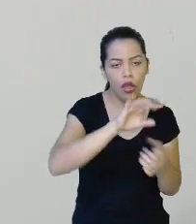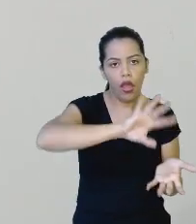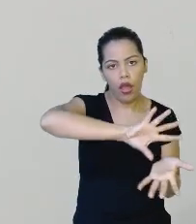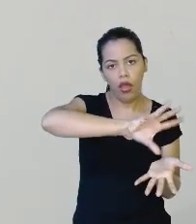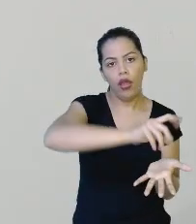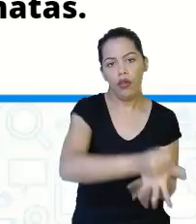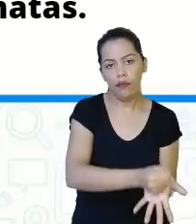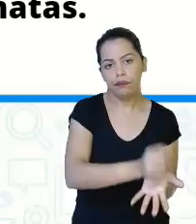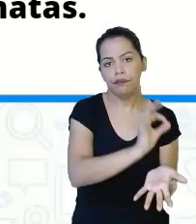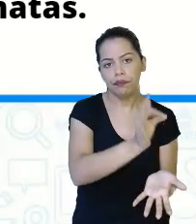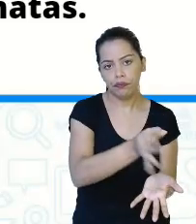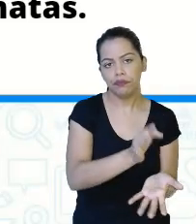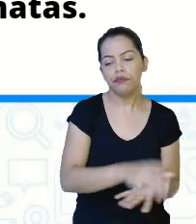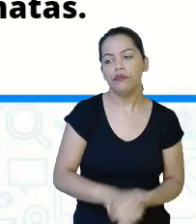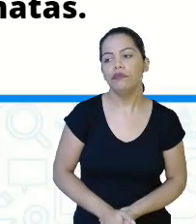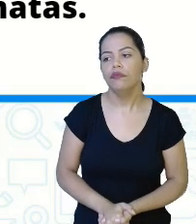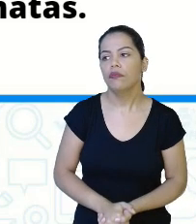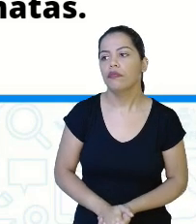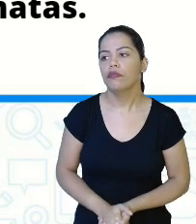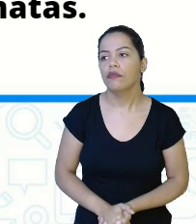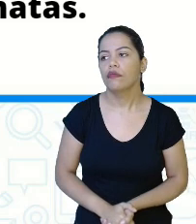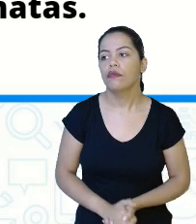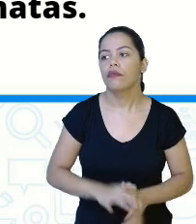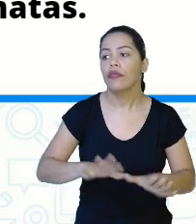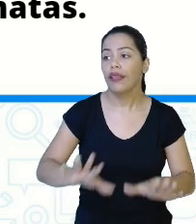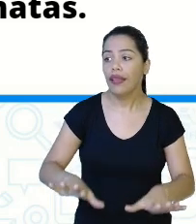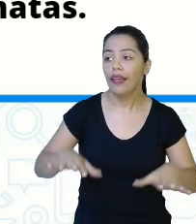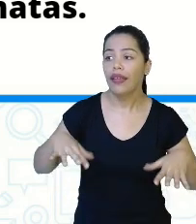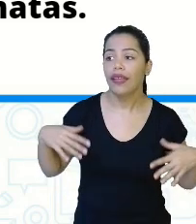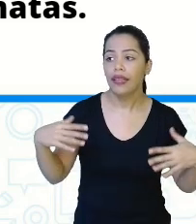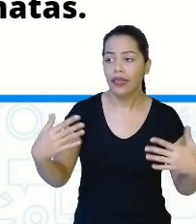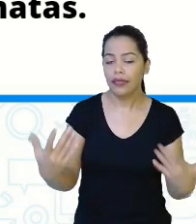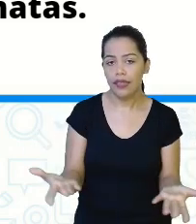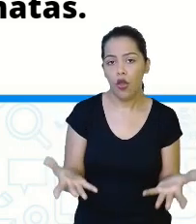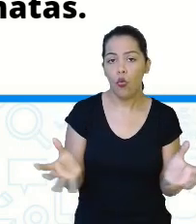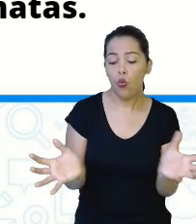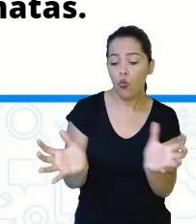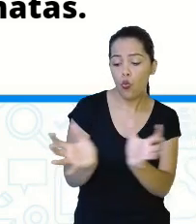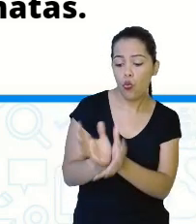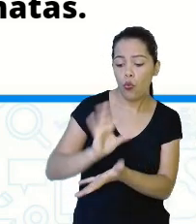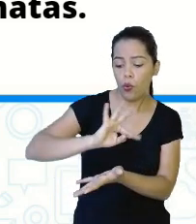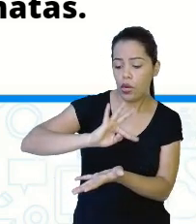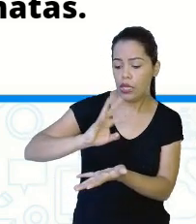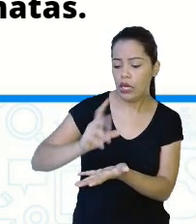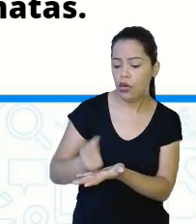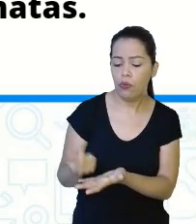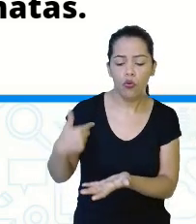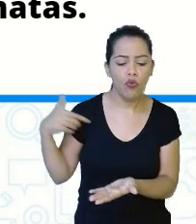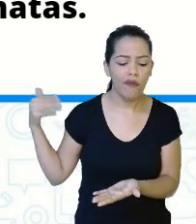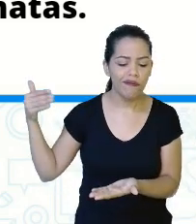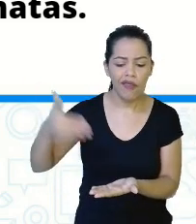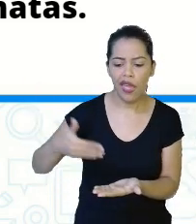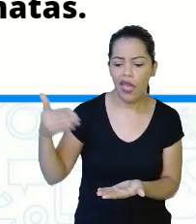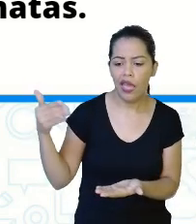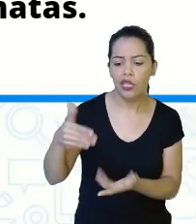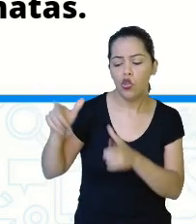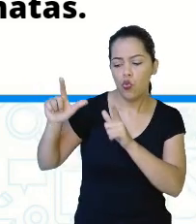Os povos quilombolas não se agrupam em uma região específica ou vieram de um lugar específico. Nós